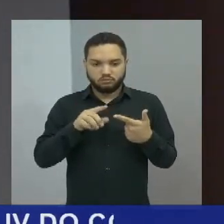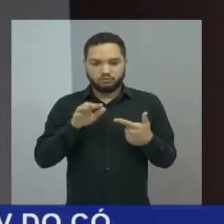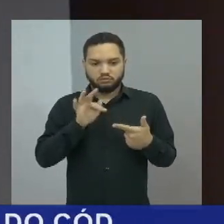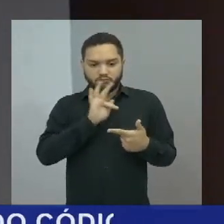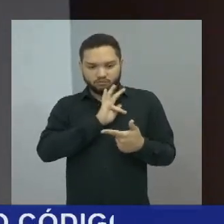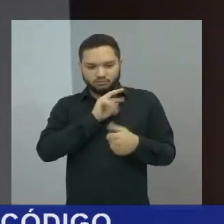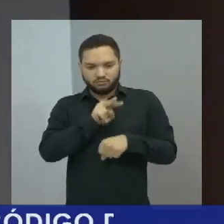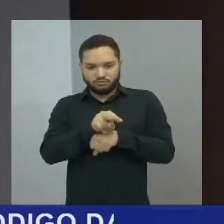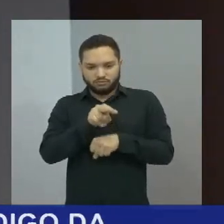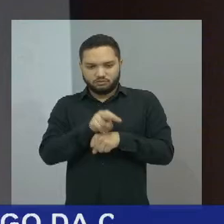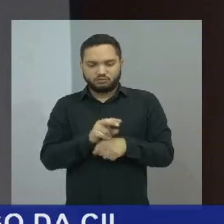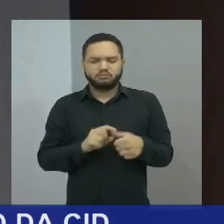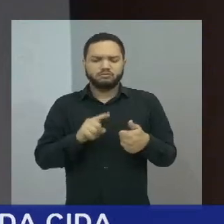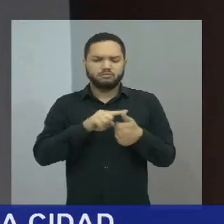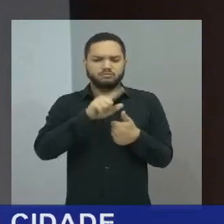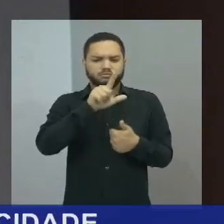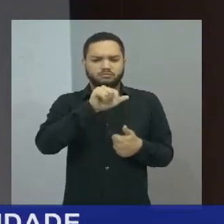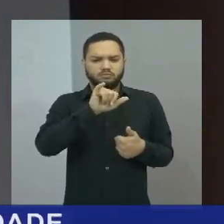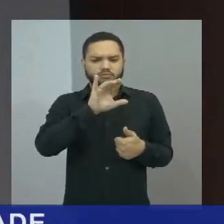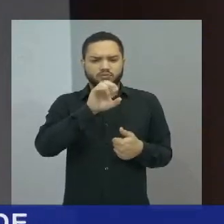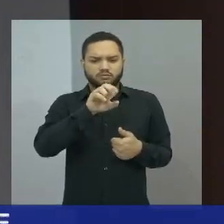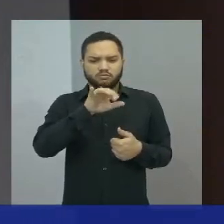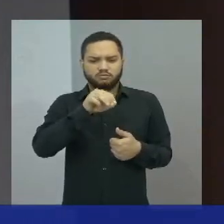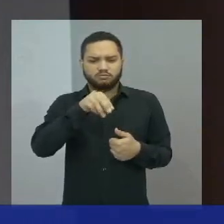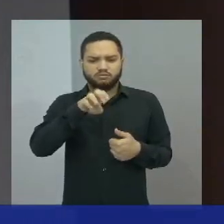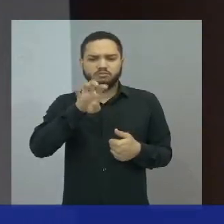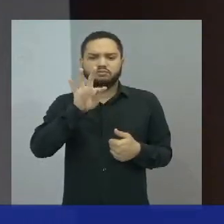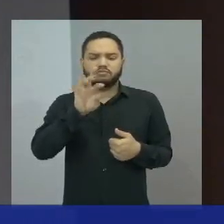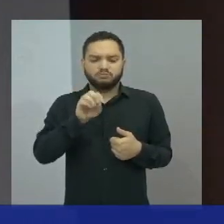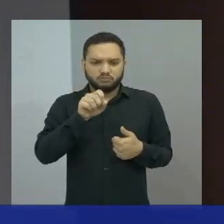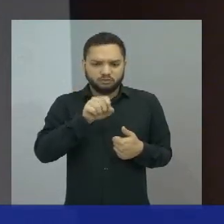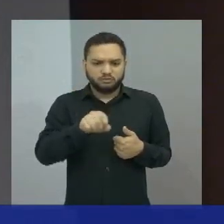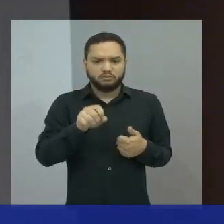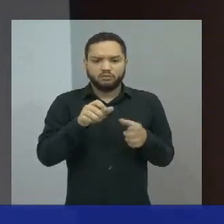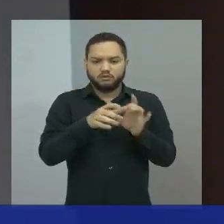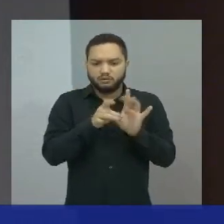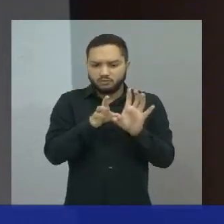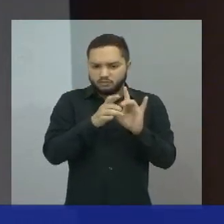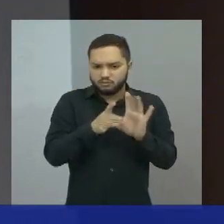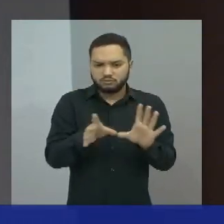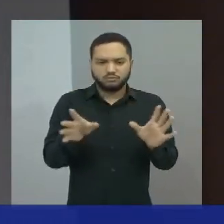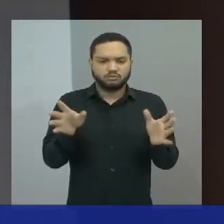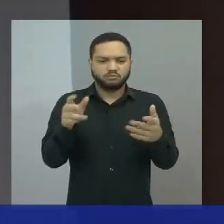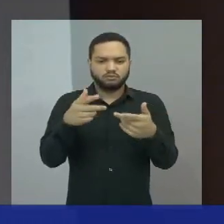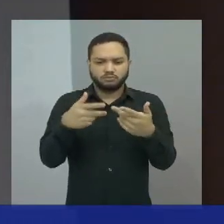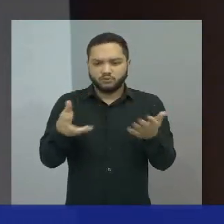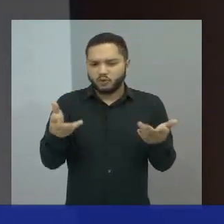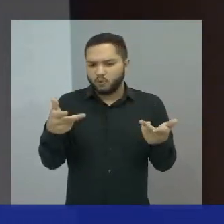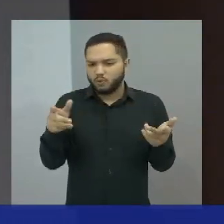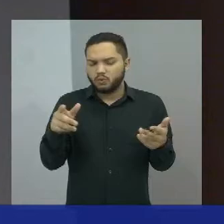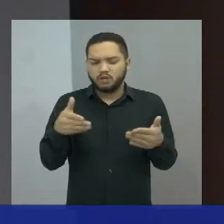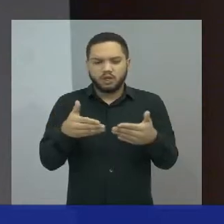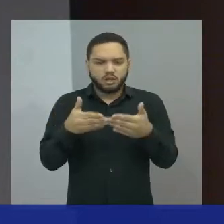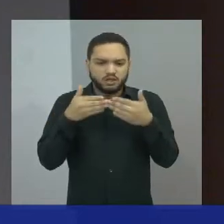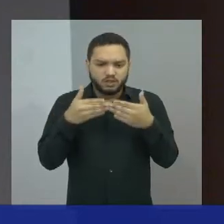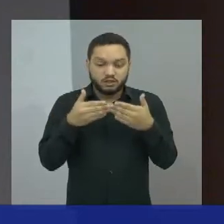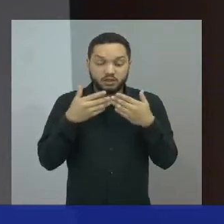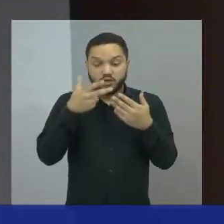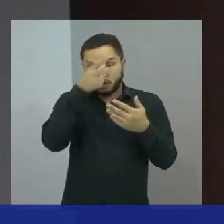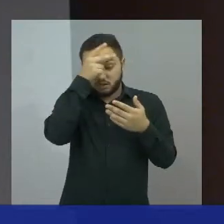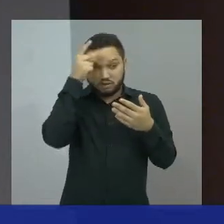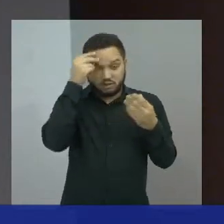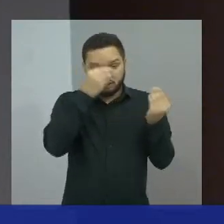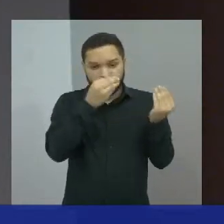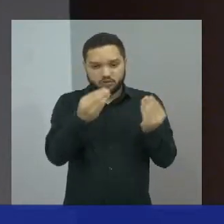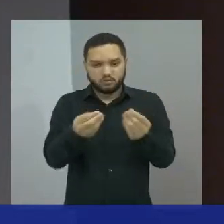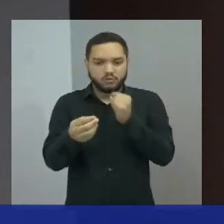O licenciamento, aí a gente está falando de permissões, autorizações, licenças que a Prefeitura concede